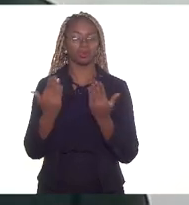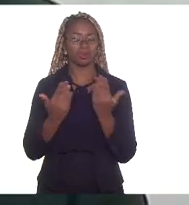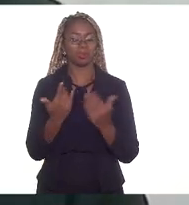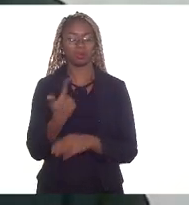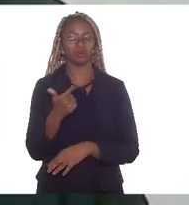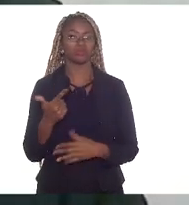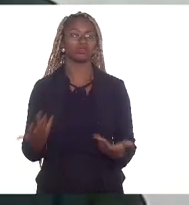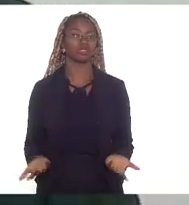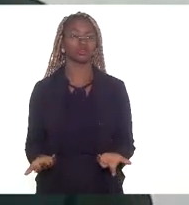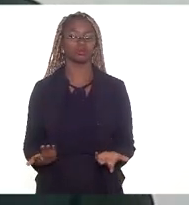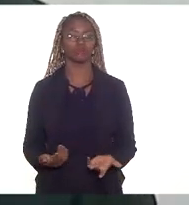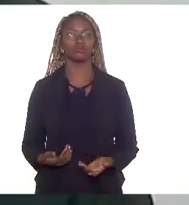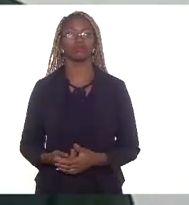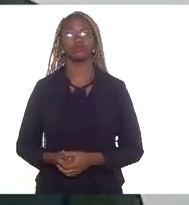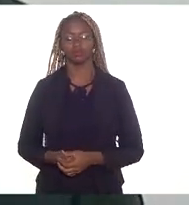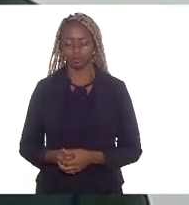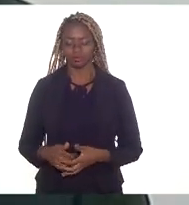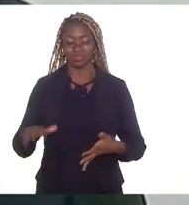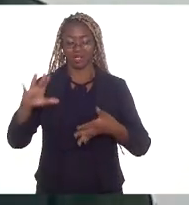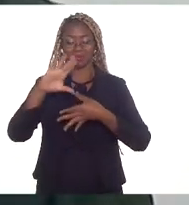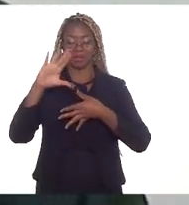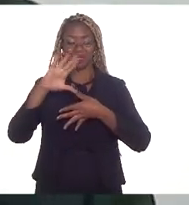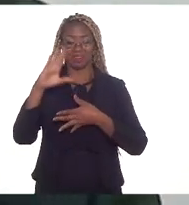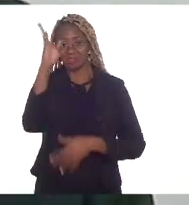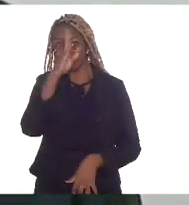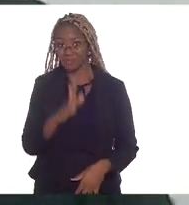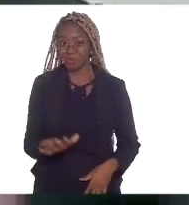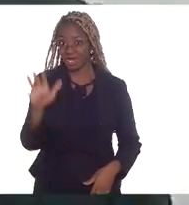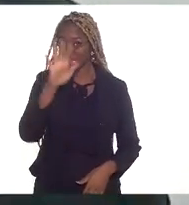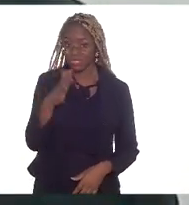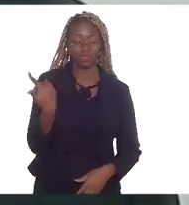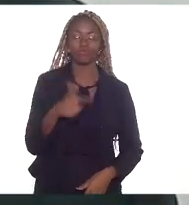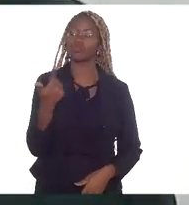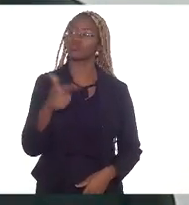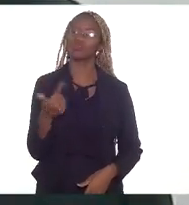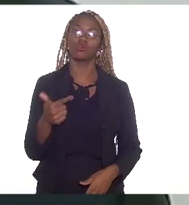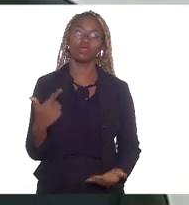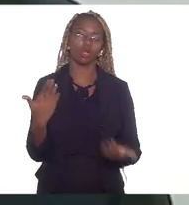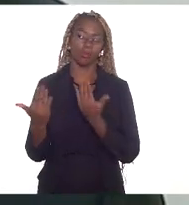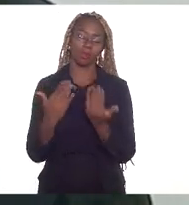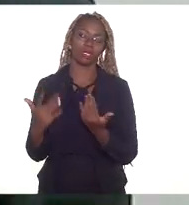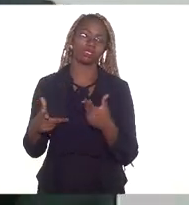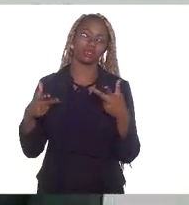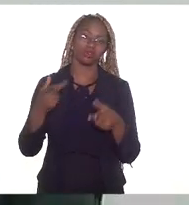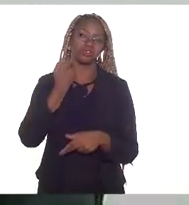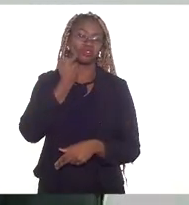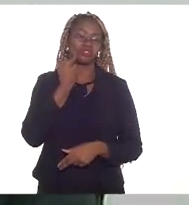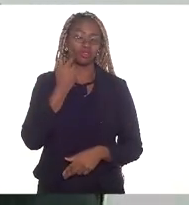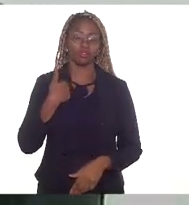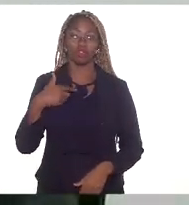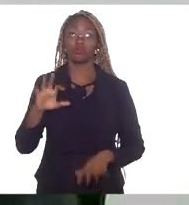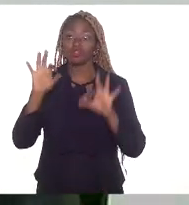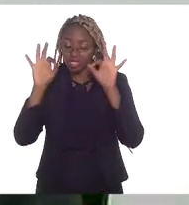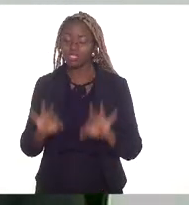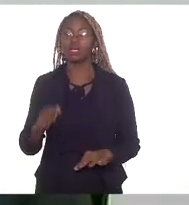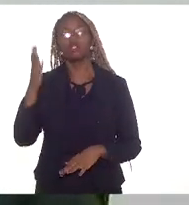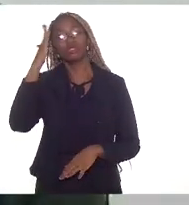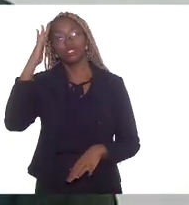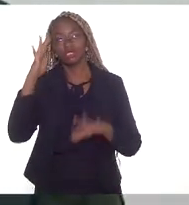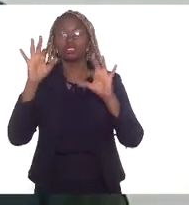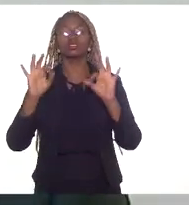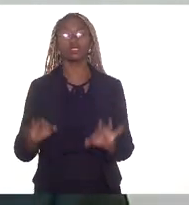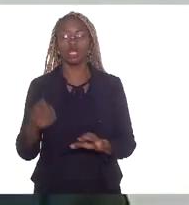iguala. Na América Latina, no Brasil, não se iguala ao que aconteceu na sexta-feira. E eu tenho convicção de que esse